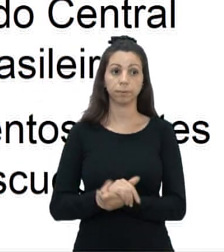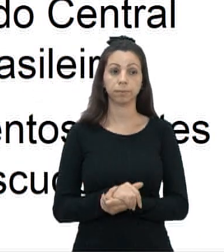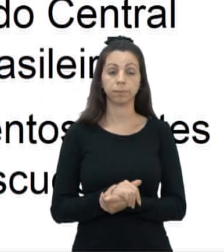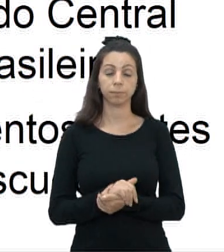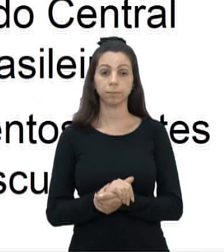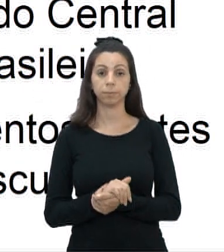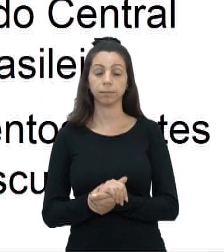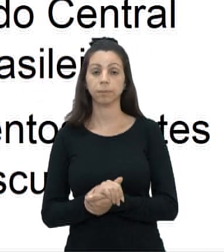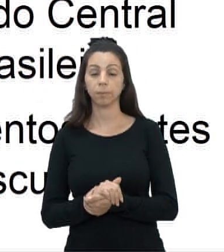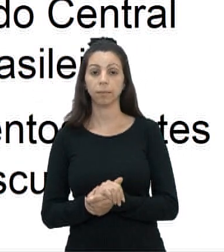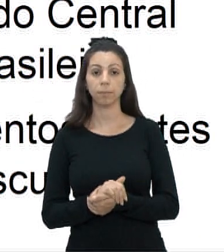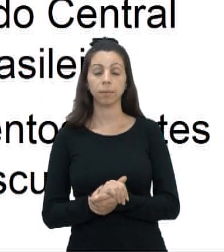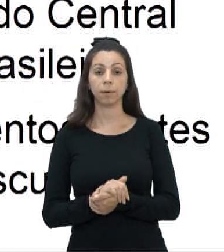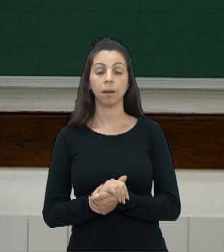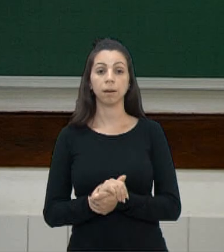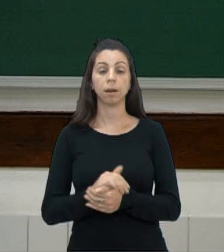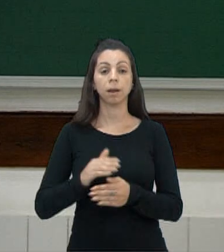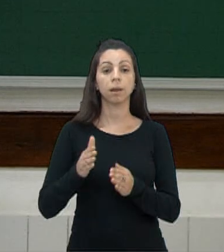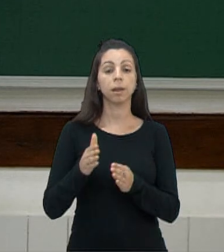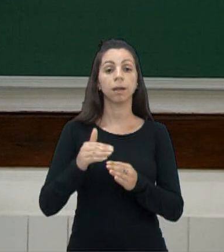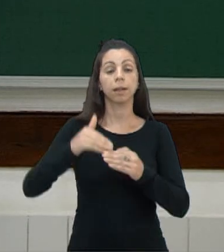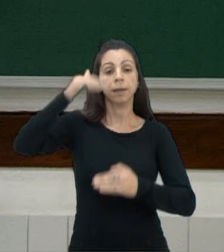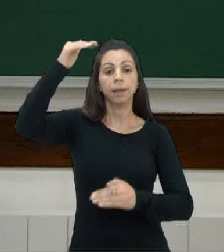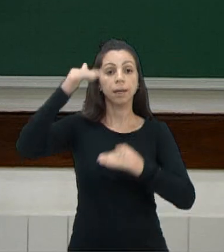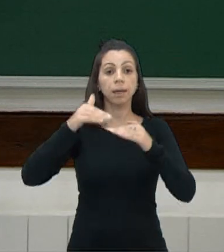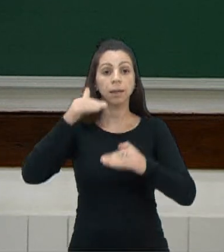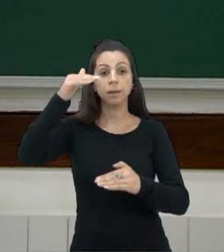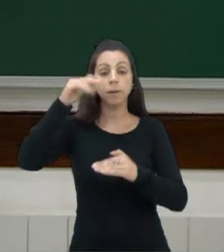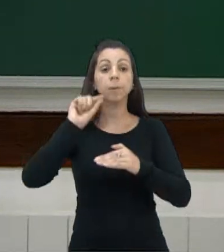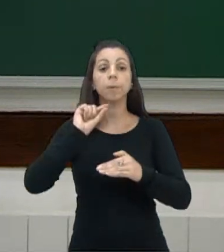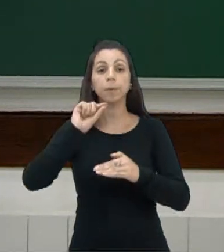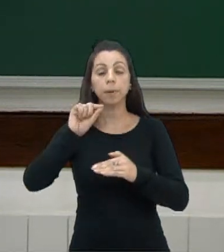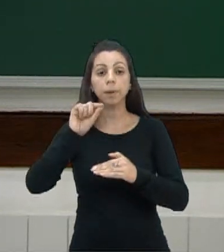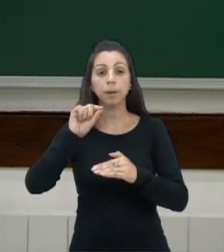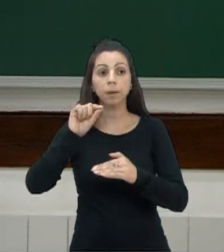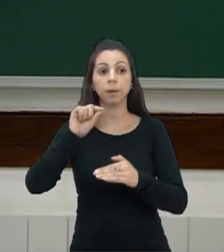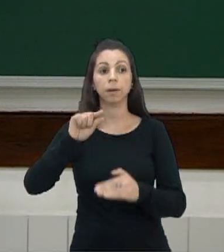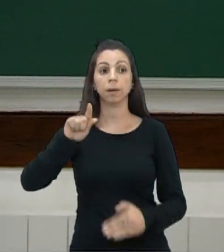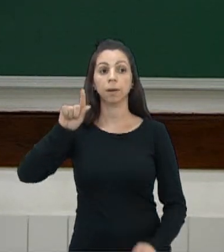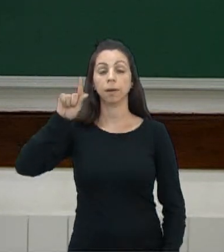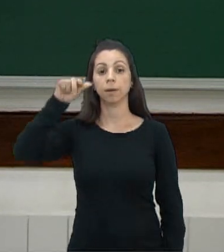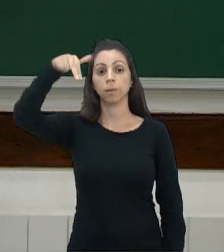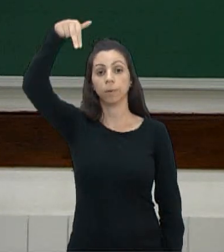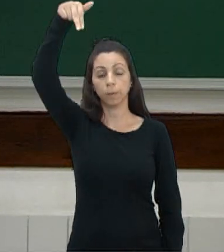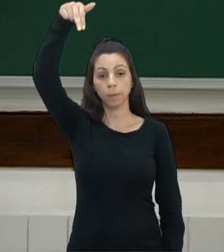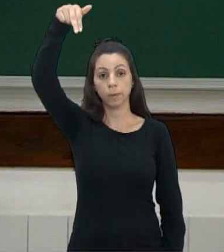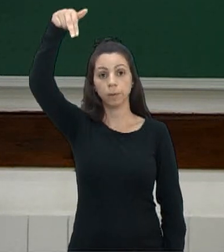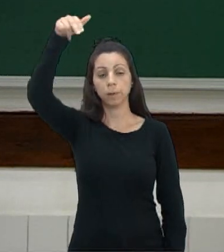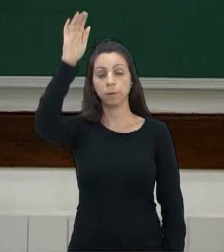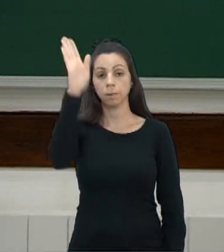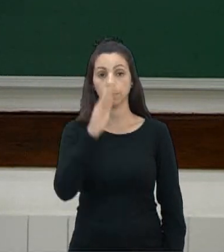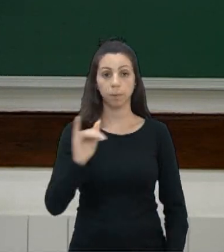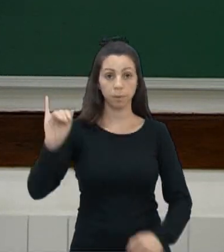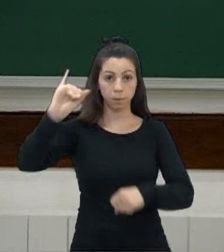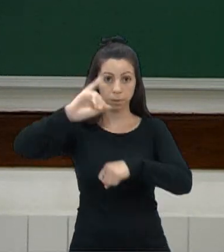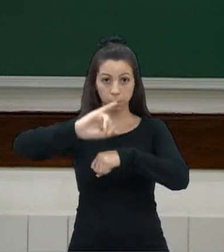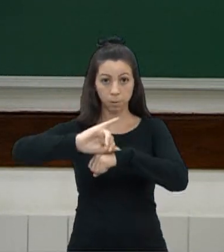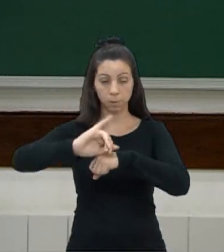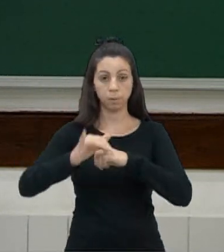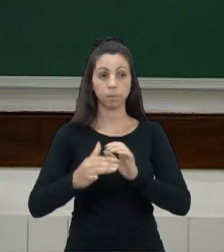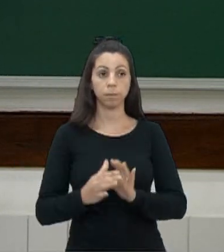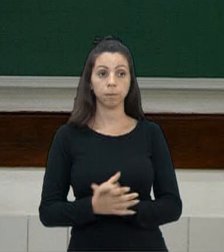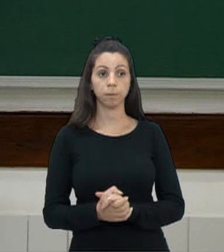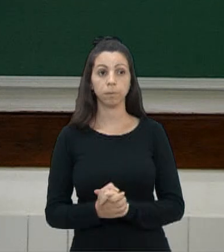do Brasil Central, onde foram ocorrendo depósitos de sedimentos desses dois escudos